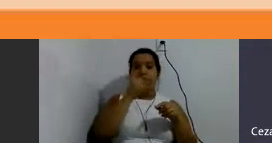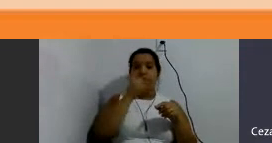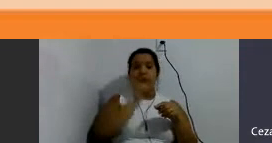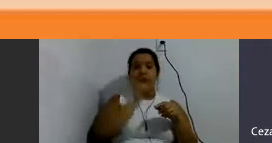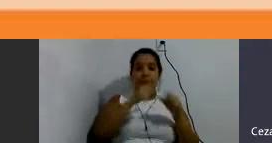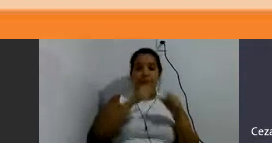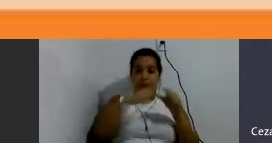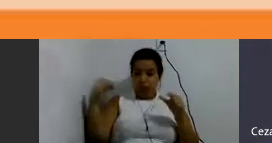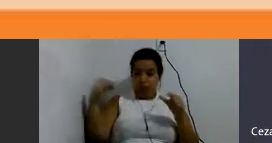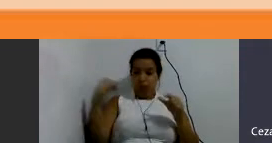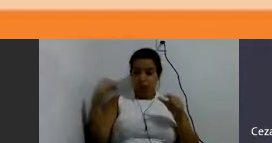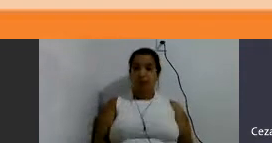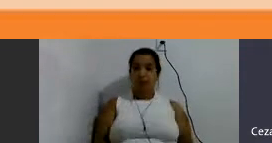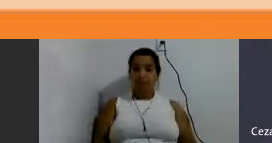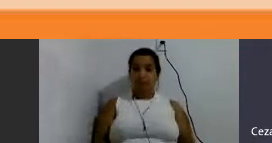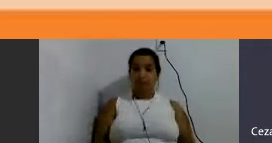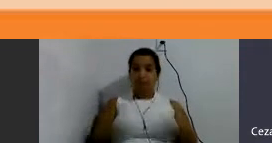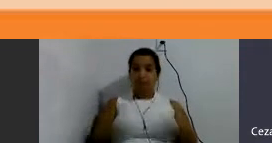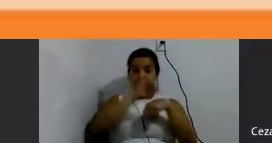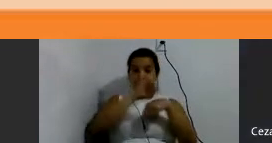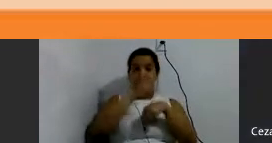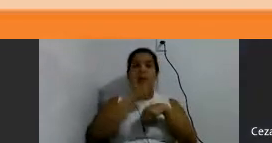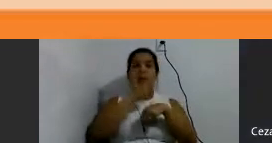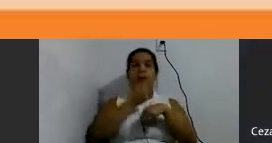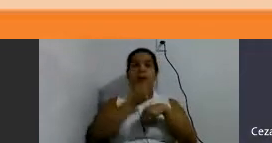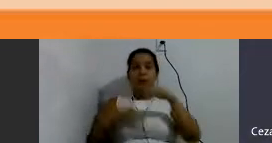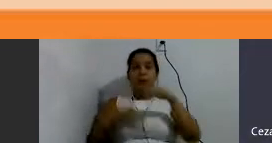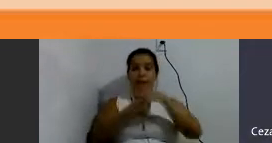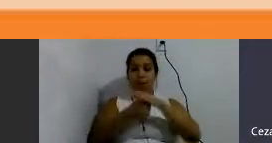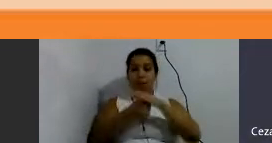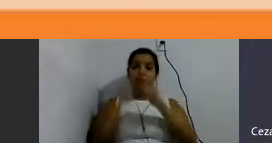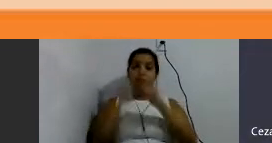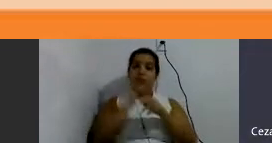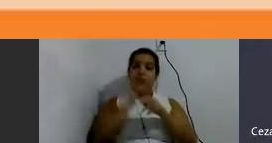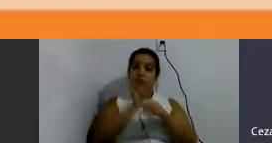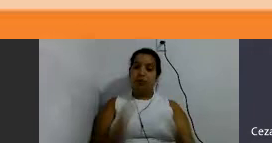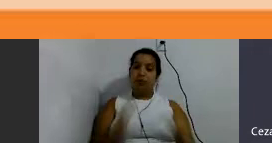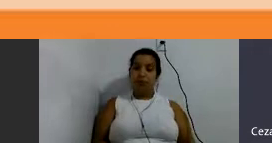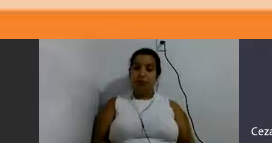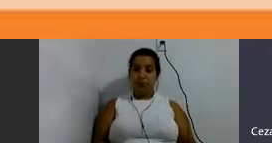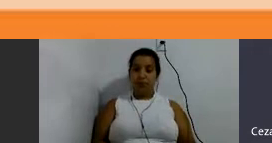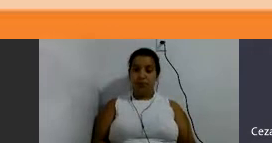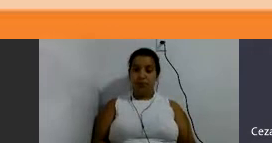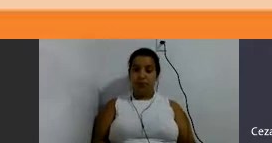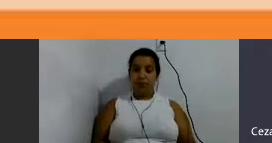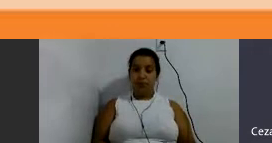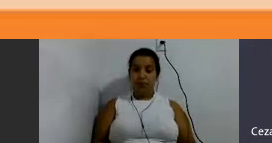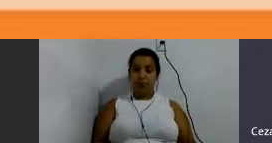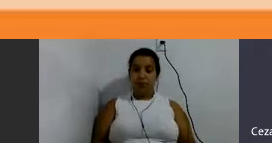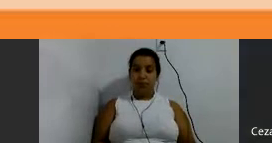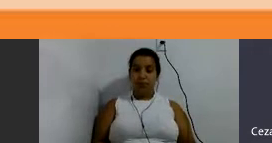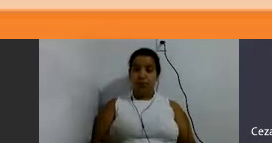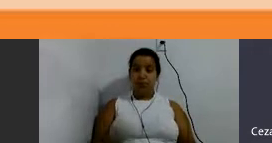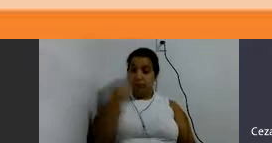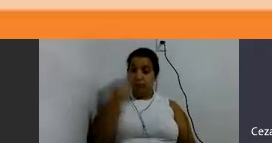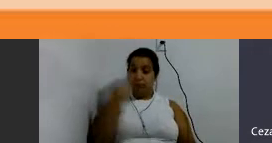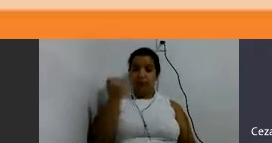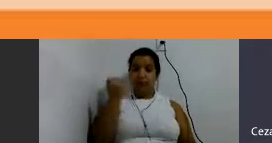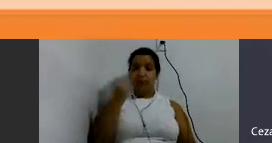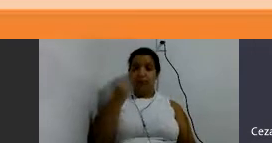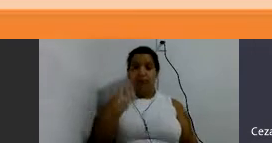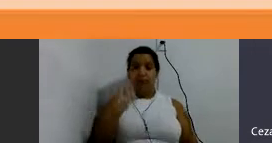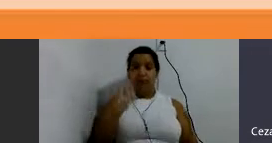gente tem 2 fêmeas. Outra coisa importante, eles são